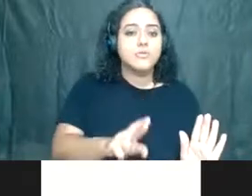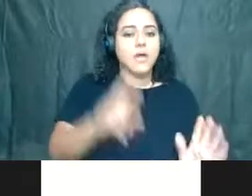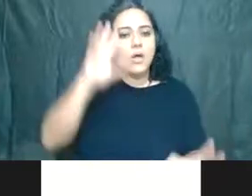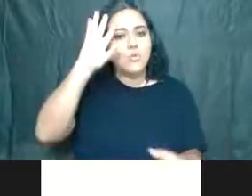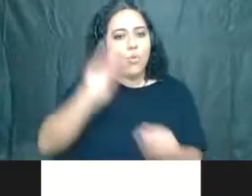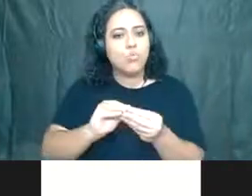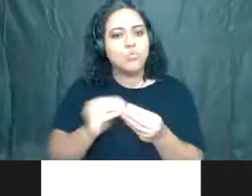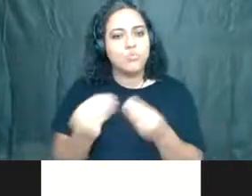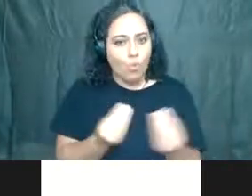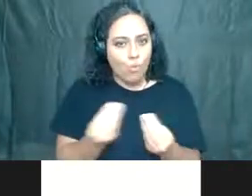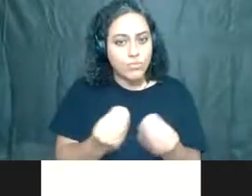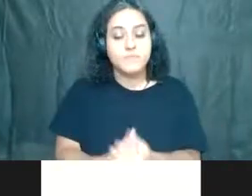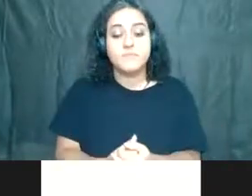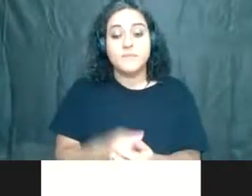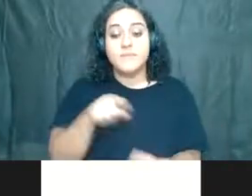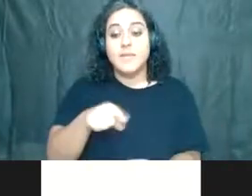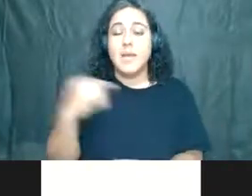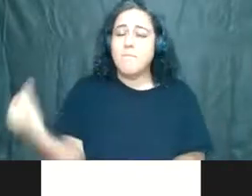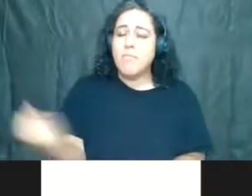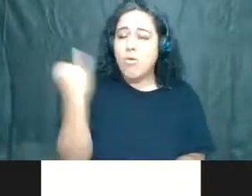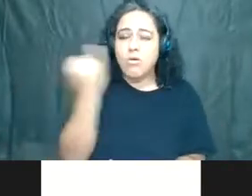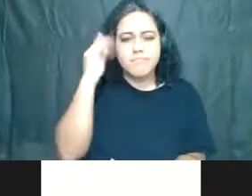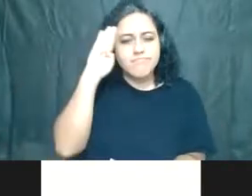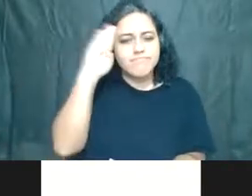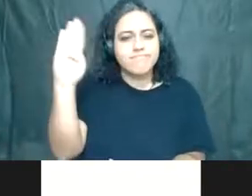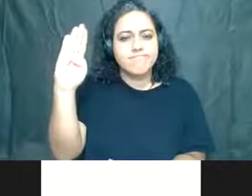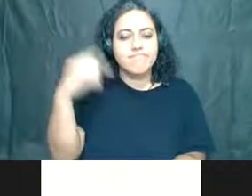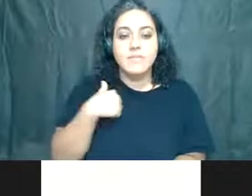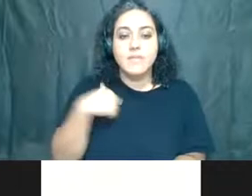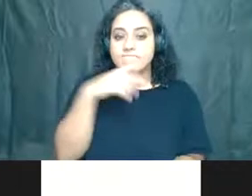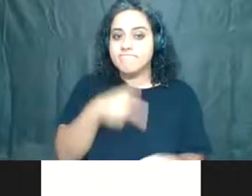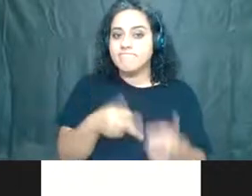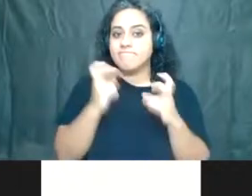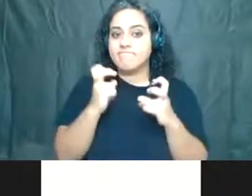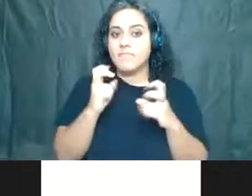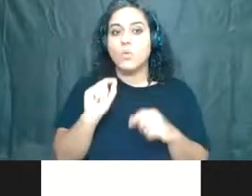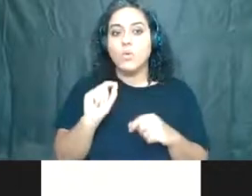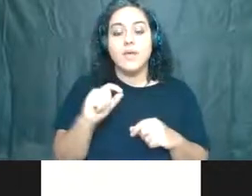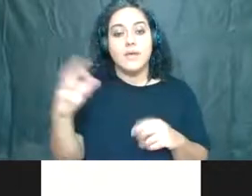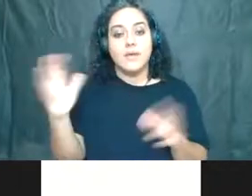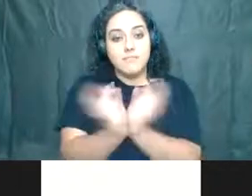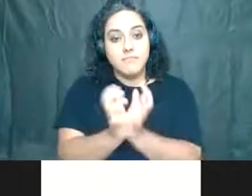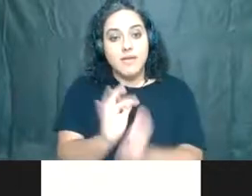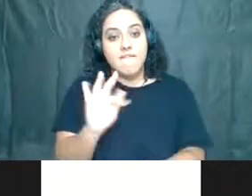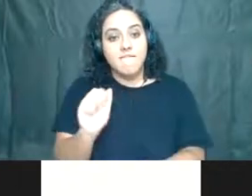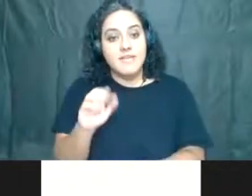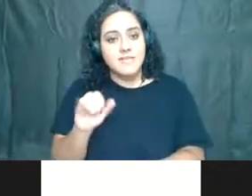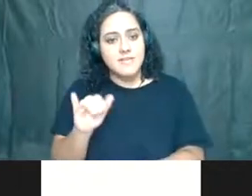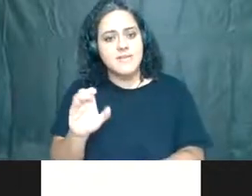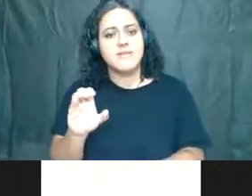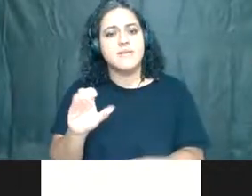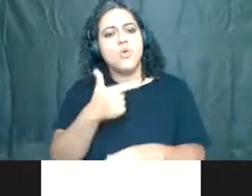conclusões. Algo extremamente importante, e eu vejo que, de parte da FESINC, de todo outro